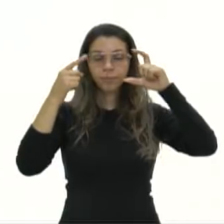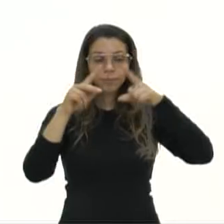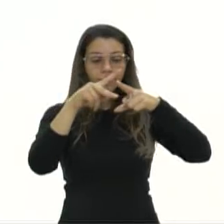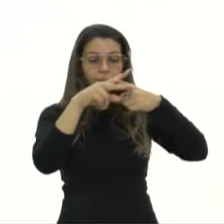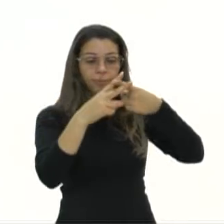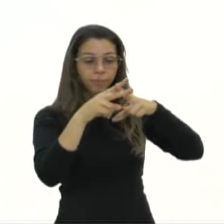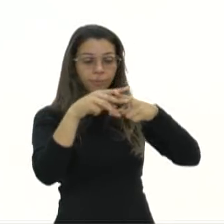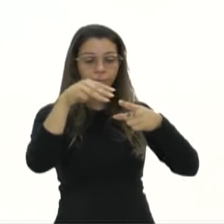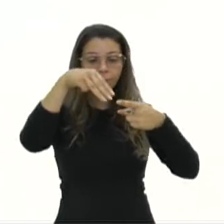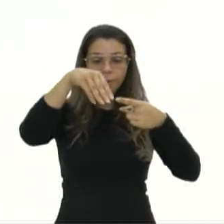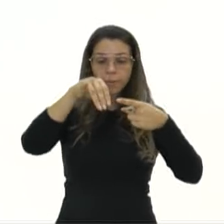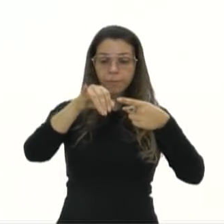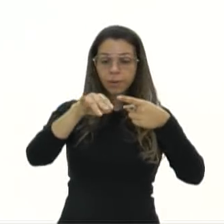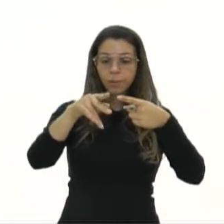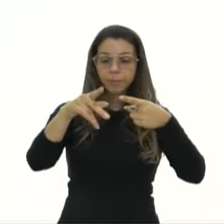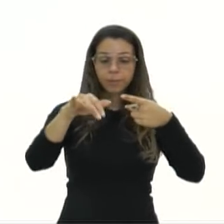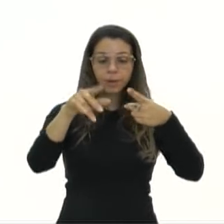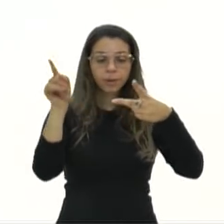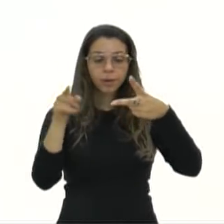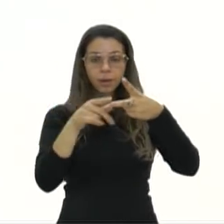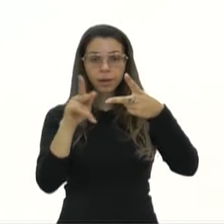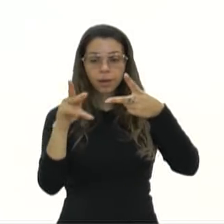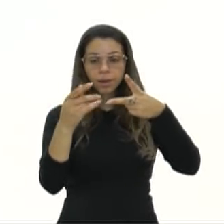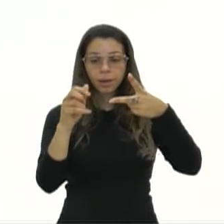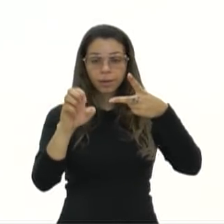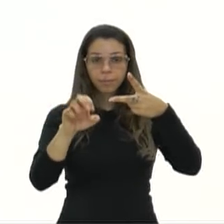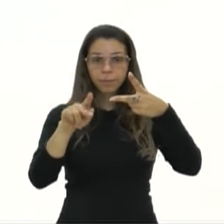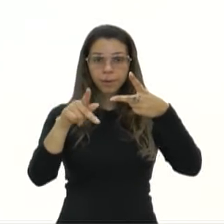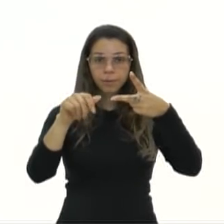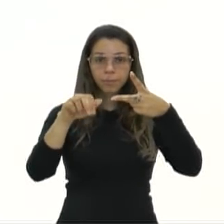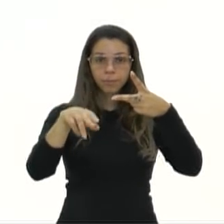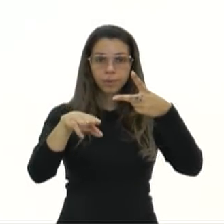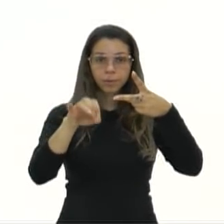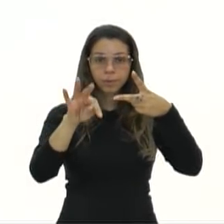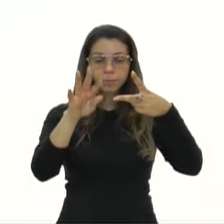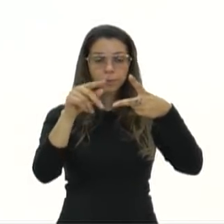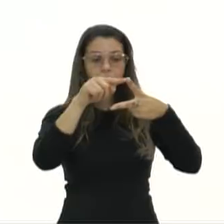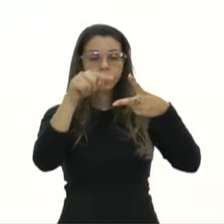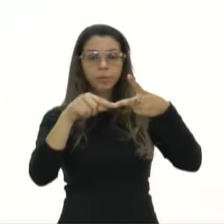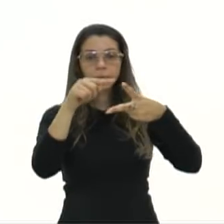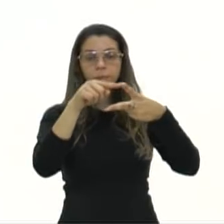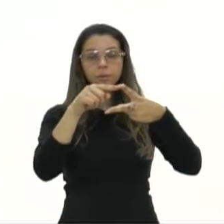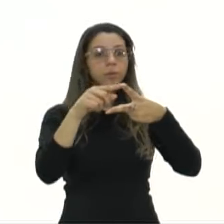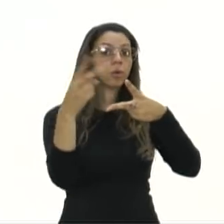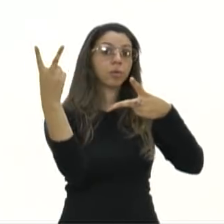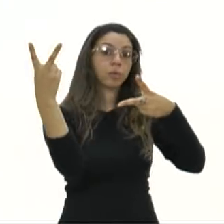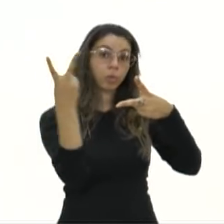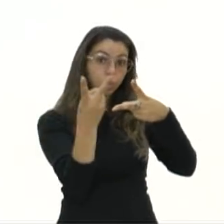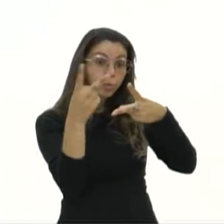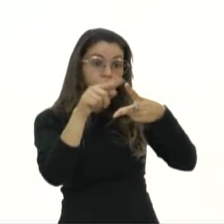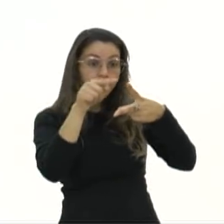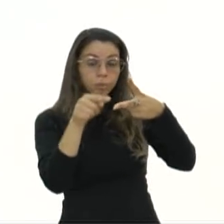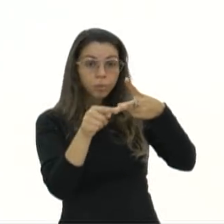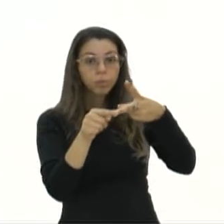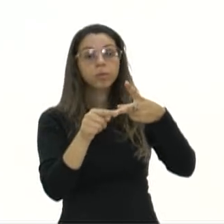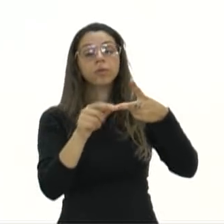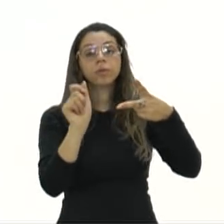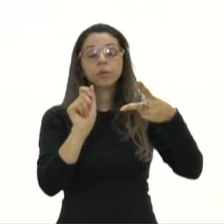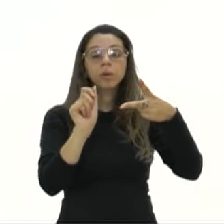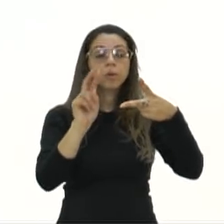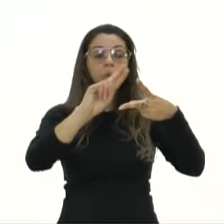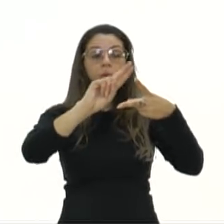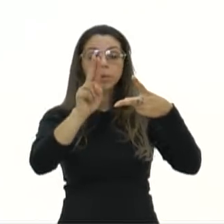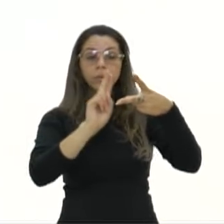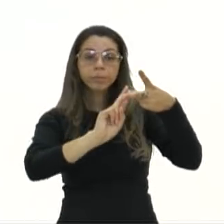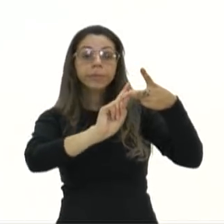a miopia e a hipermetropia, respectivamente? Nós conhecemos que são duas lentes esféricas, só que elas têm